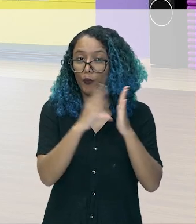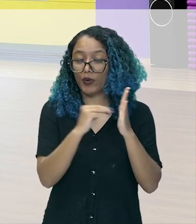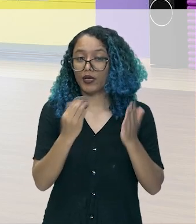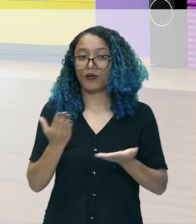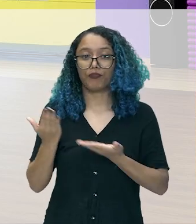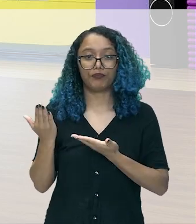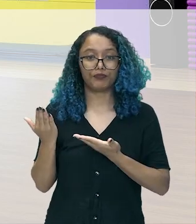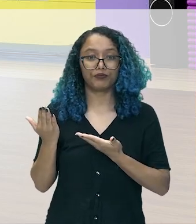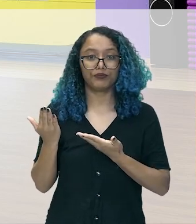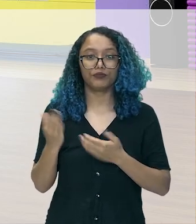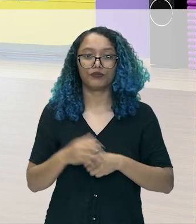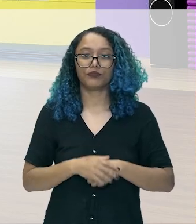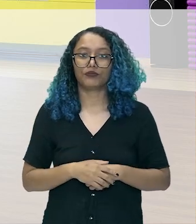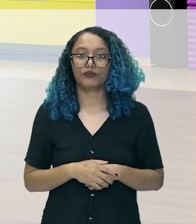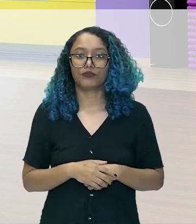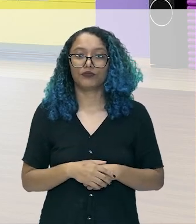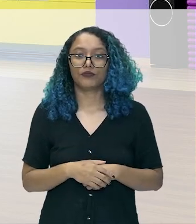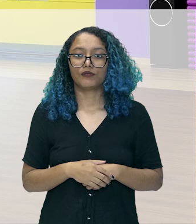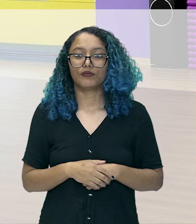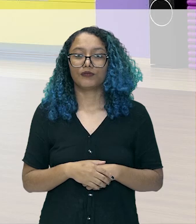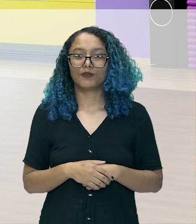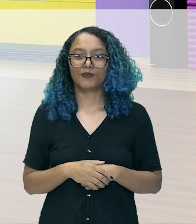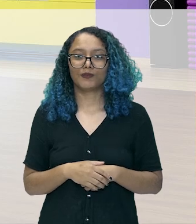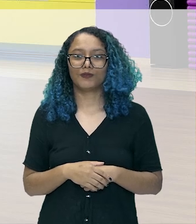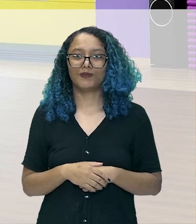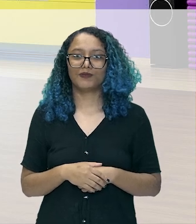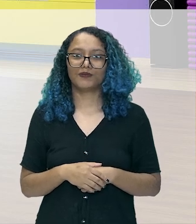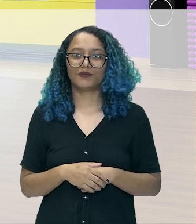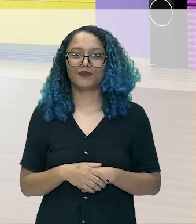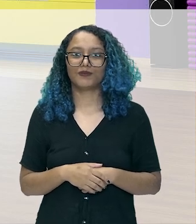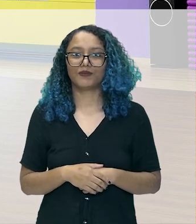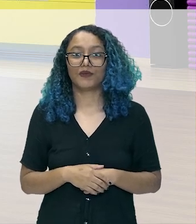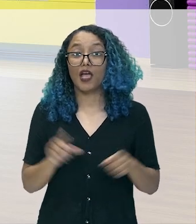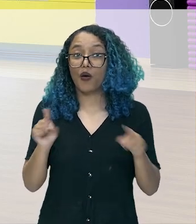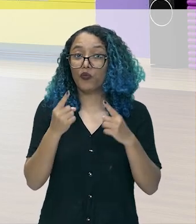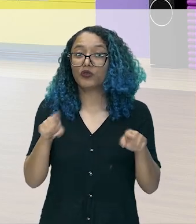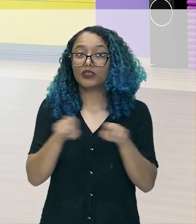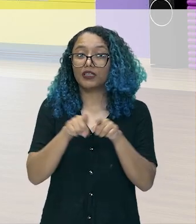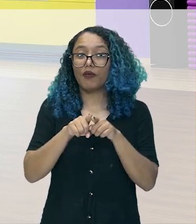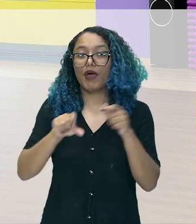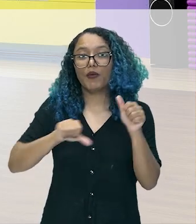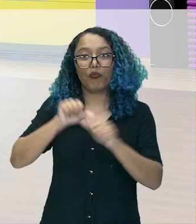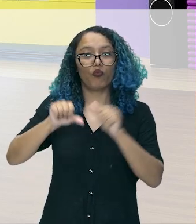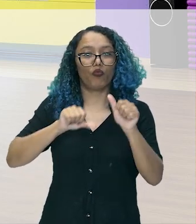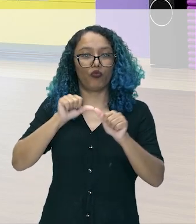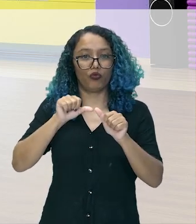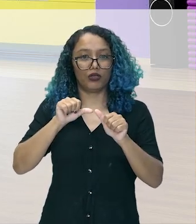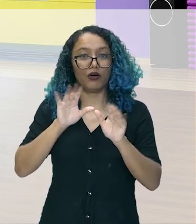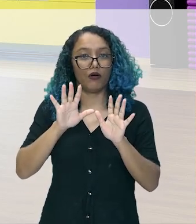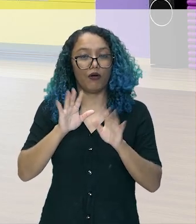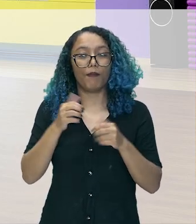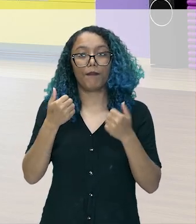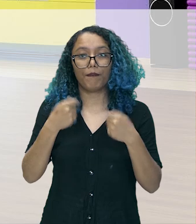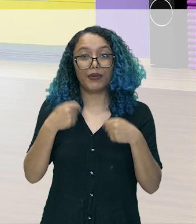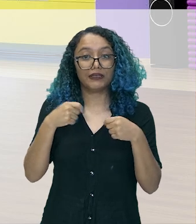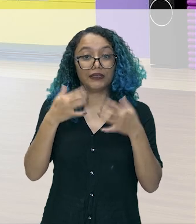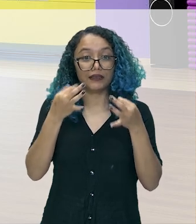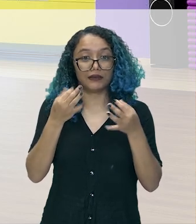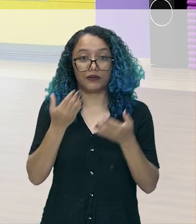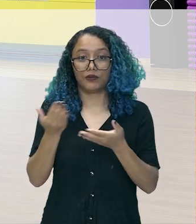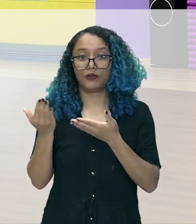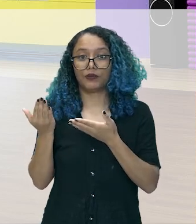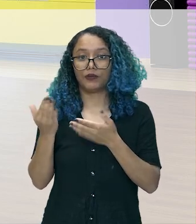sentados, tá? Já vai respirando, puxa a respiração. e libera. Já